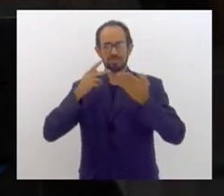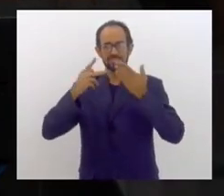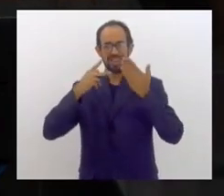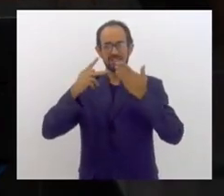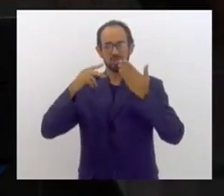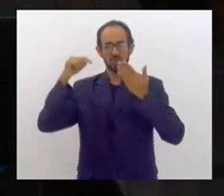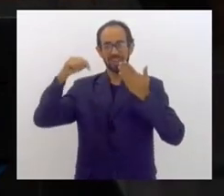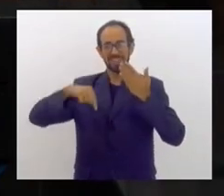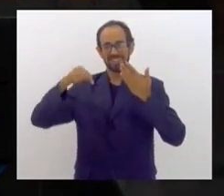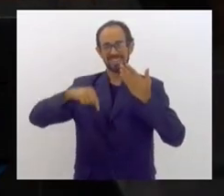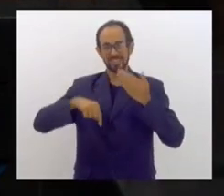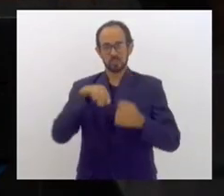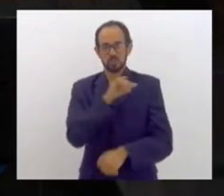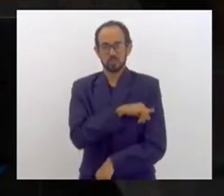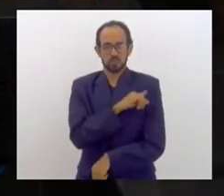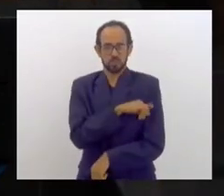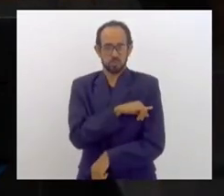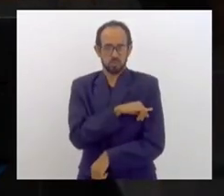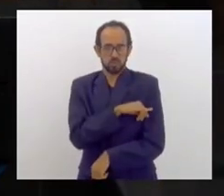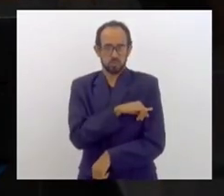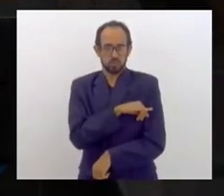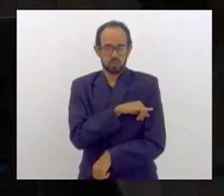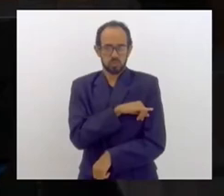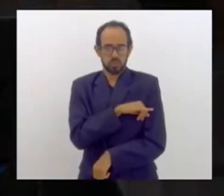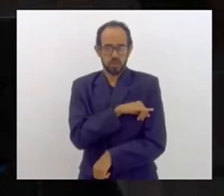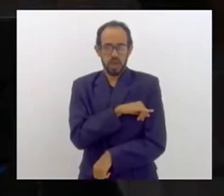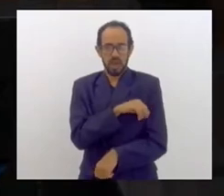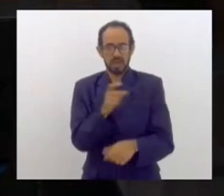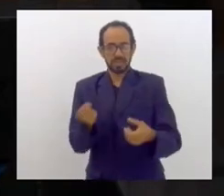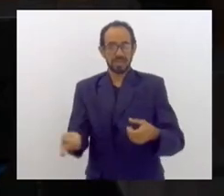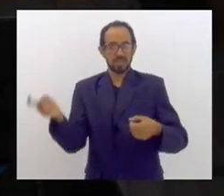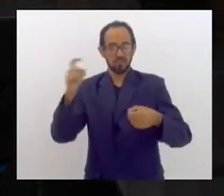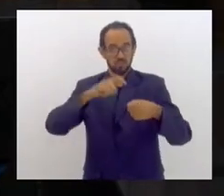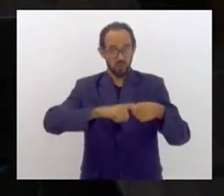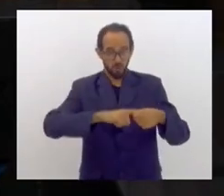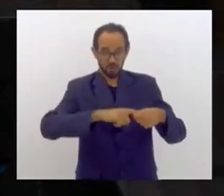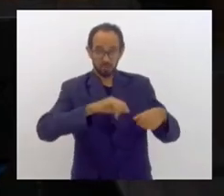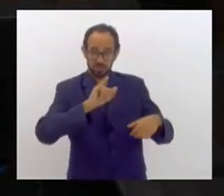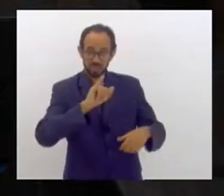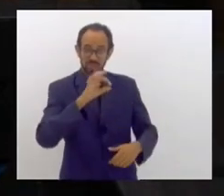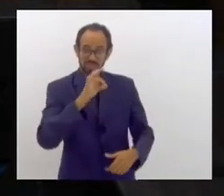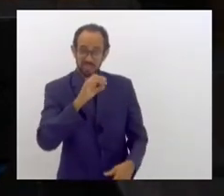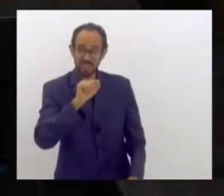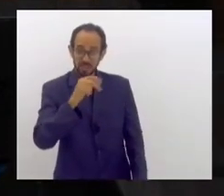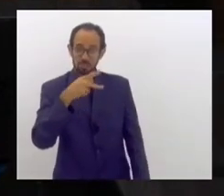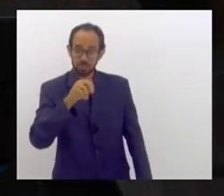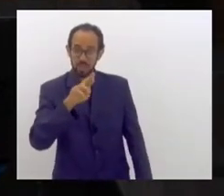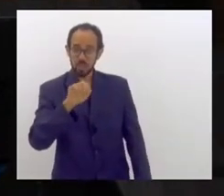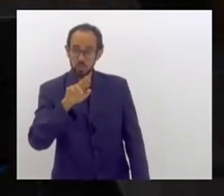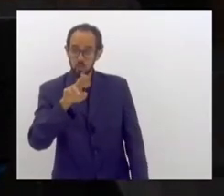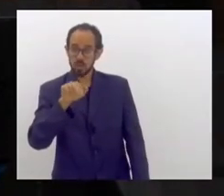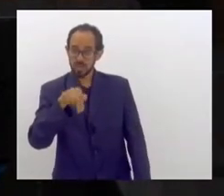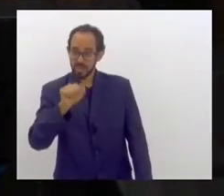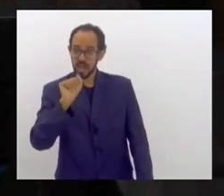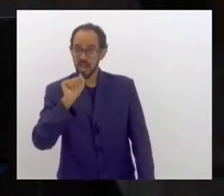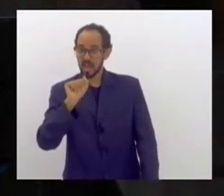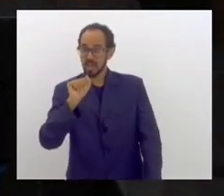aqui. Ora, manos militares, ele volta para Itaperuna, perde